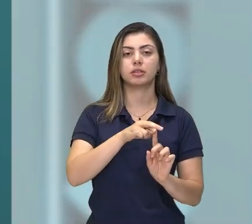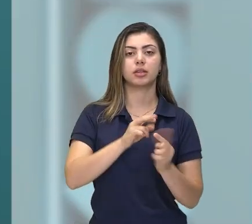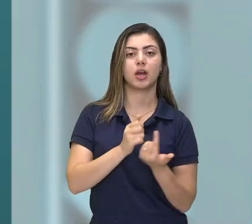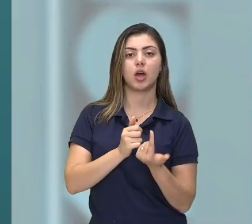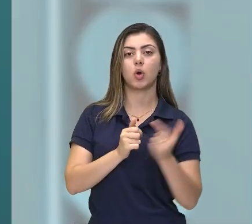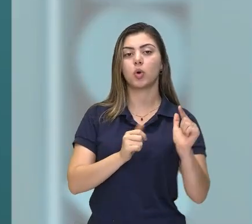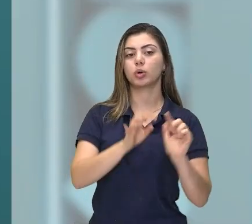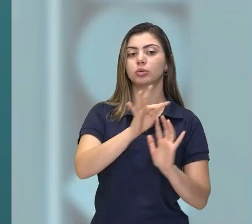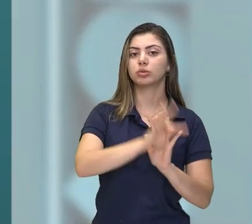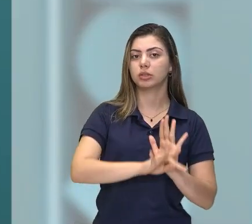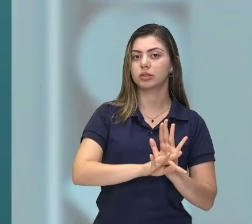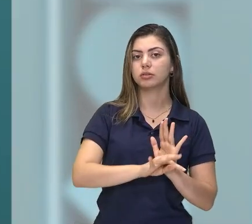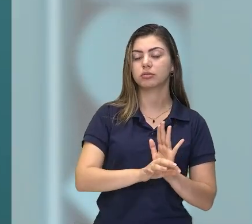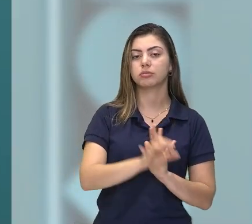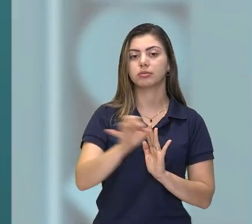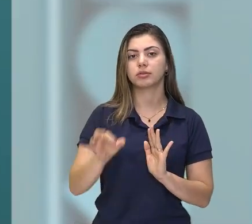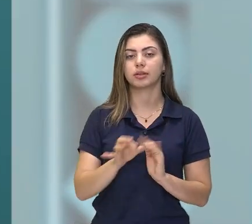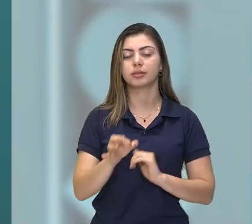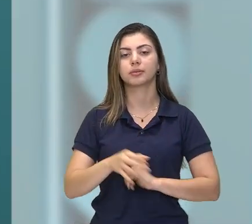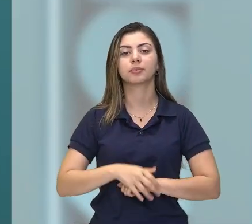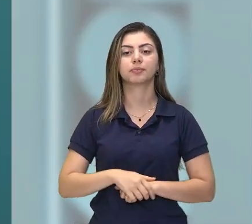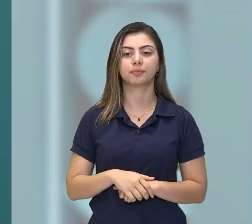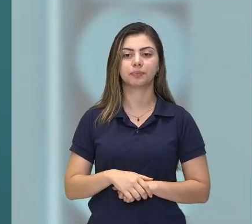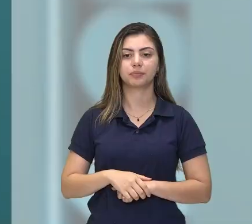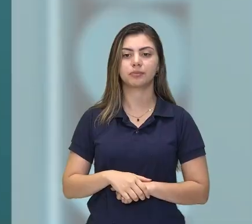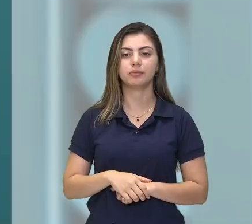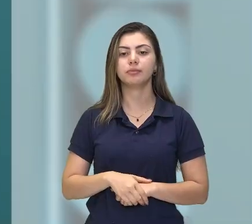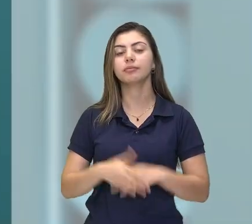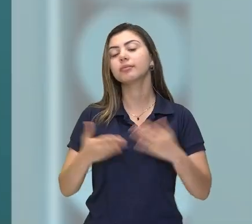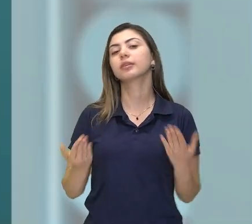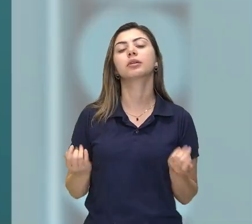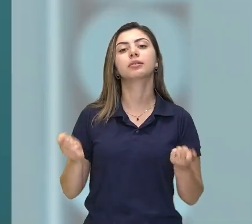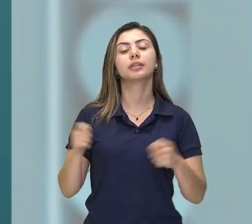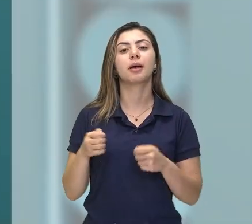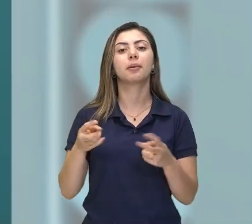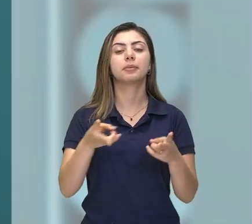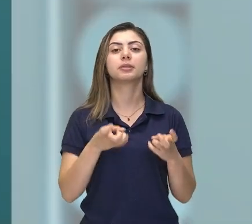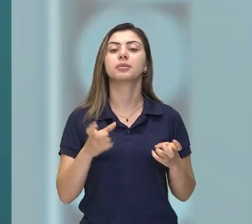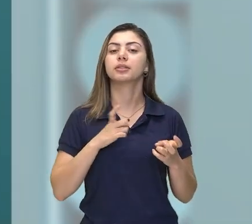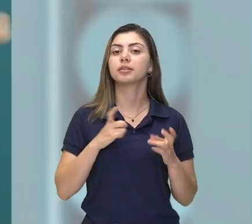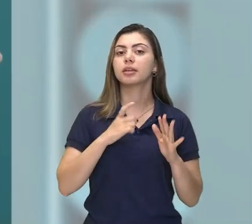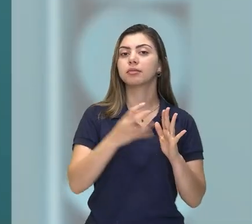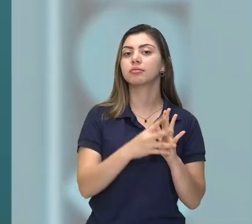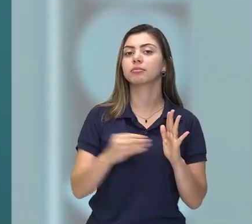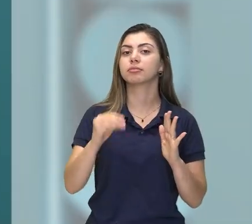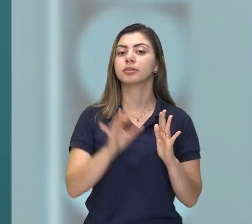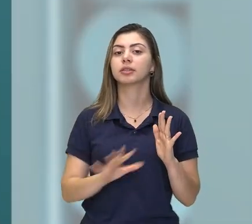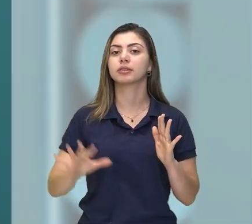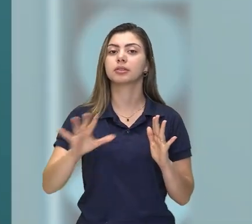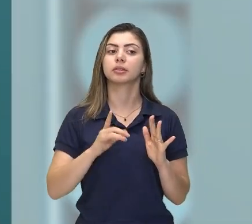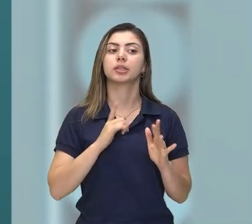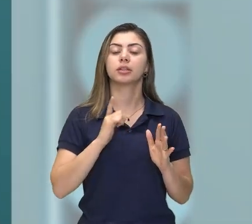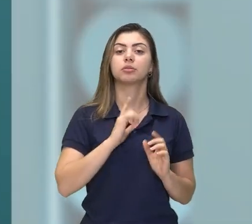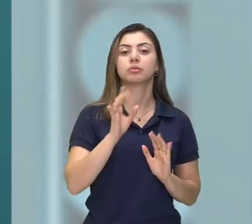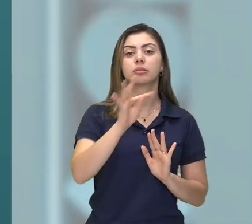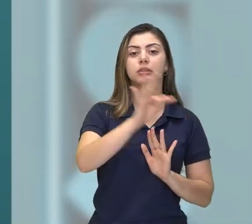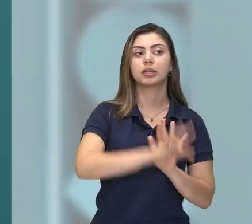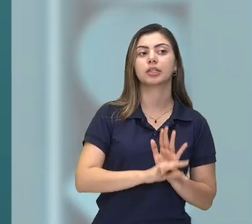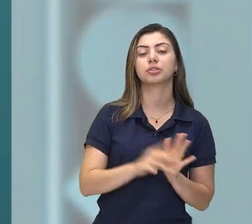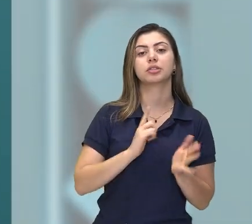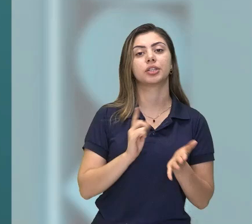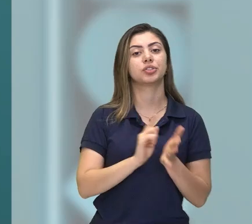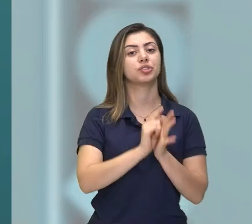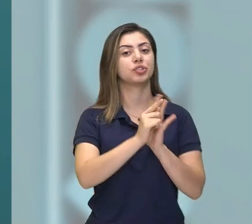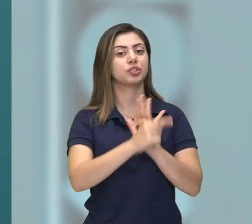destacado aí, entre os dois textos. E aí eu posso ver essa intertextualidade nos textos, de fato, nos